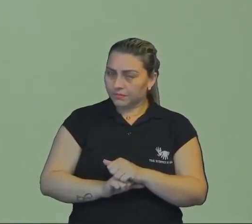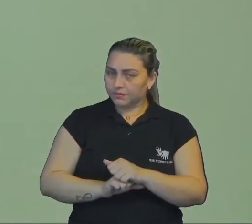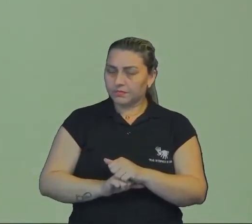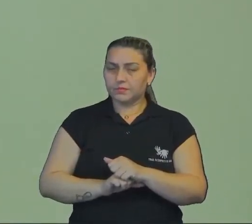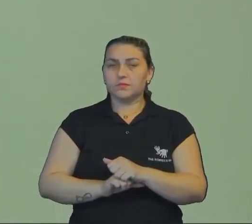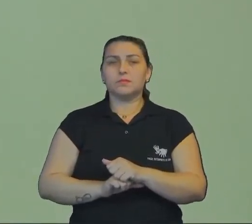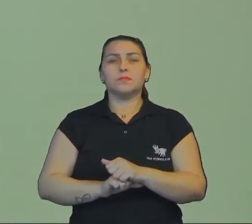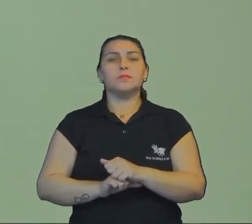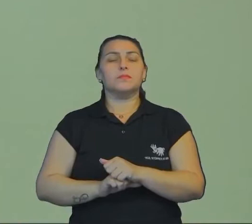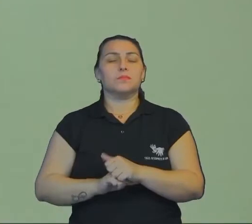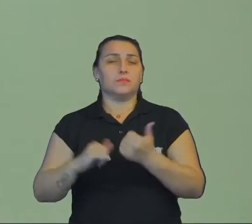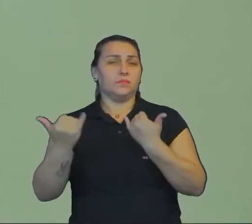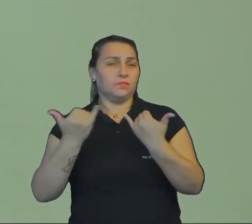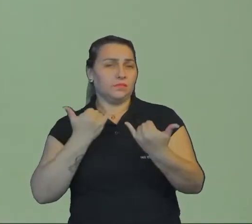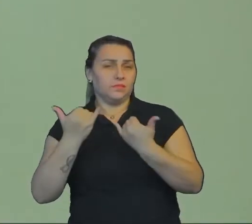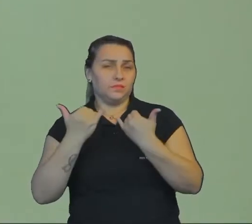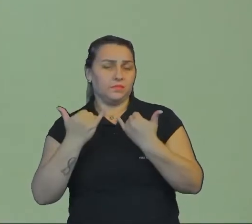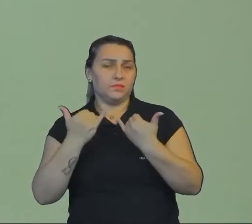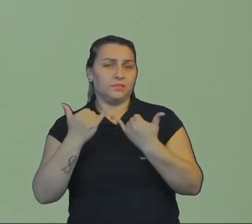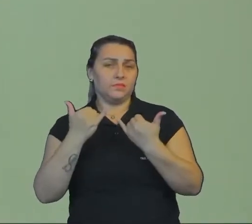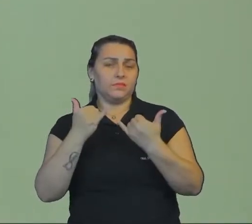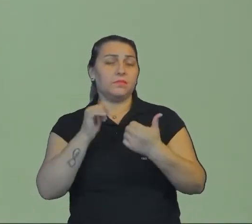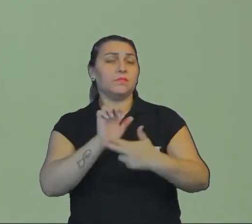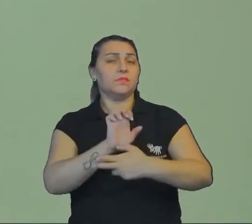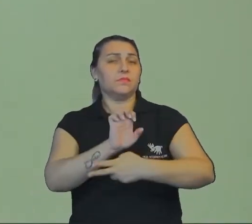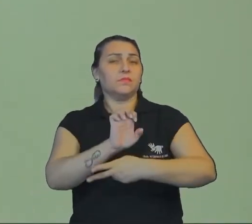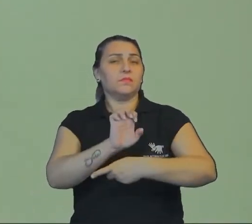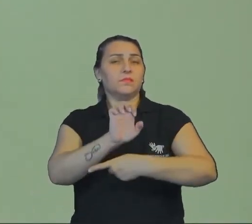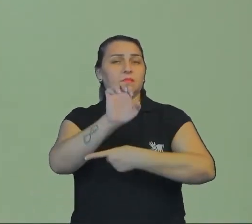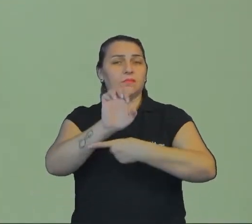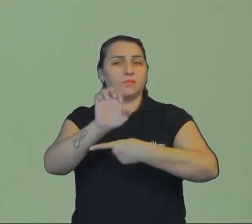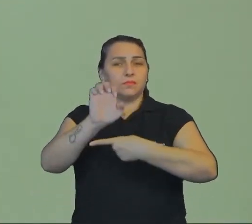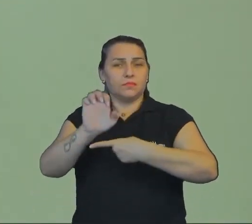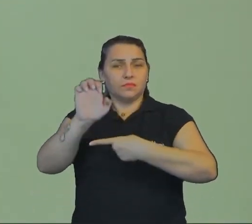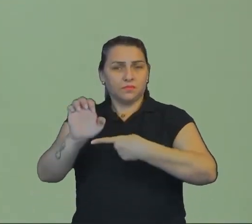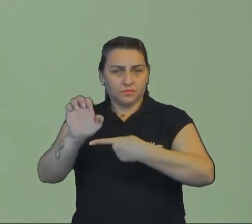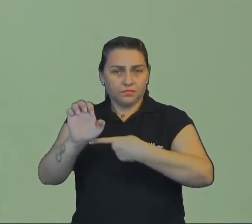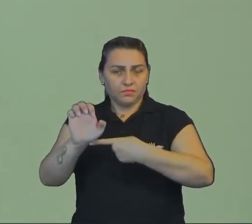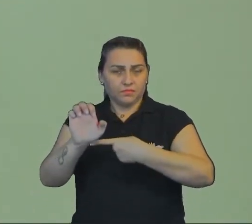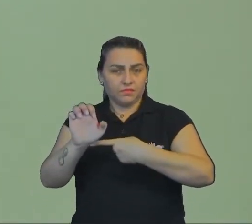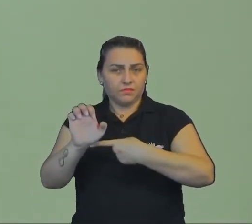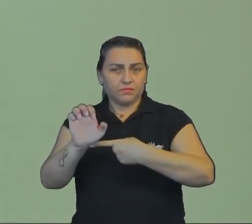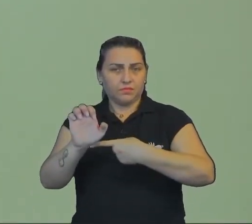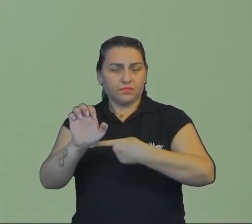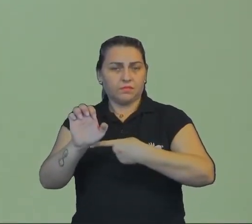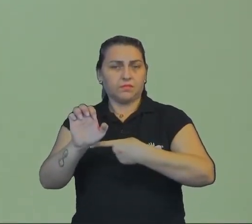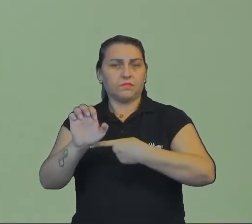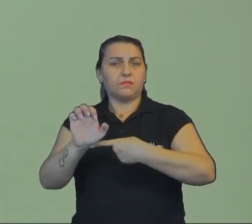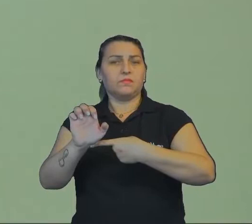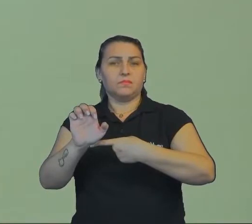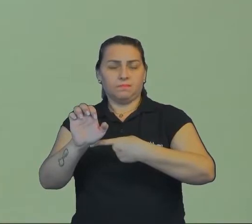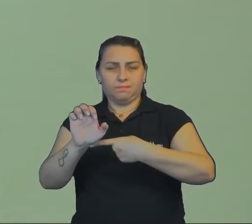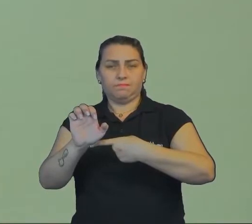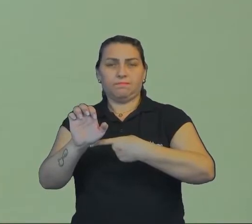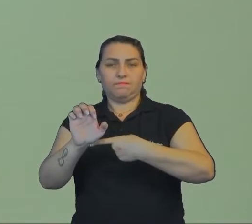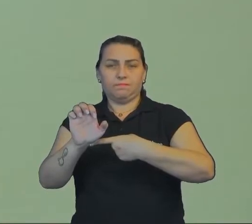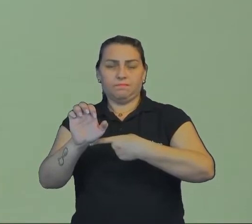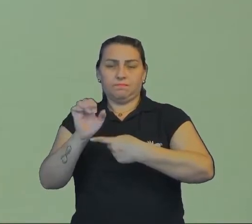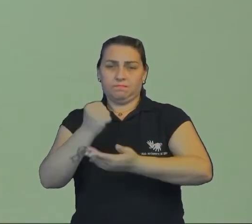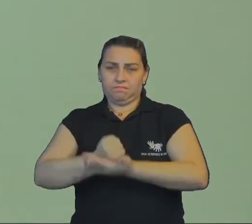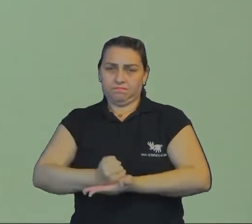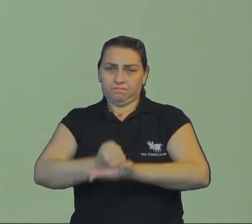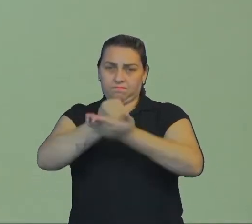Com esse dado estatístico, né, sustentou a opinião? Sustentou, não é